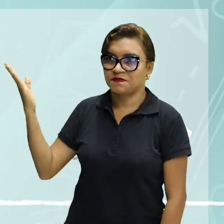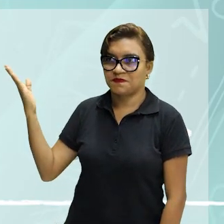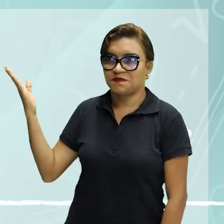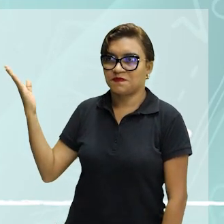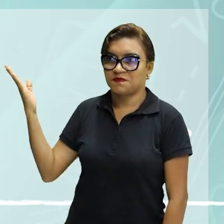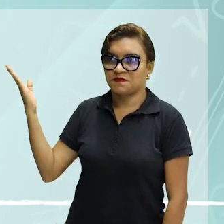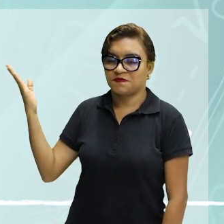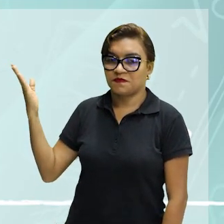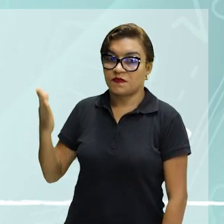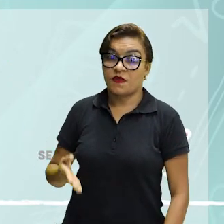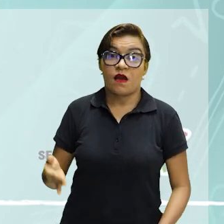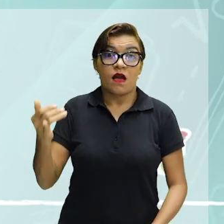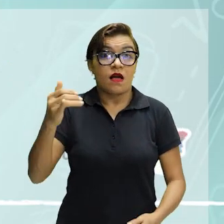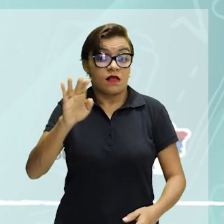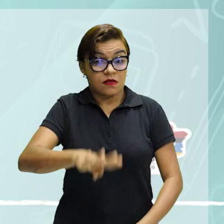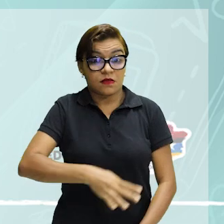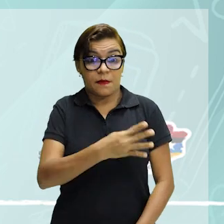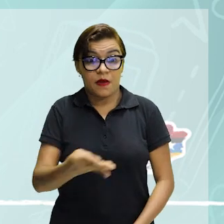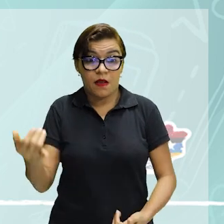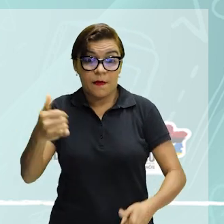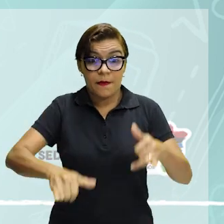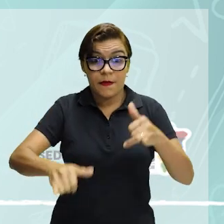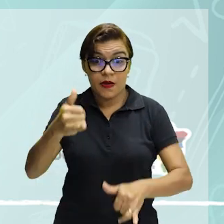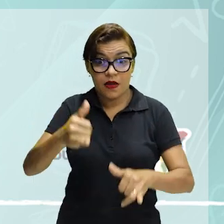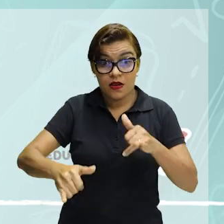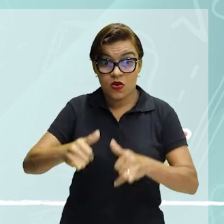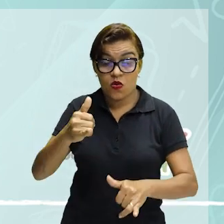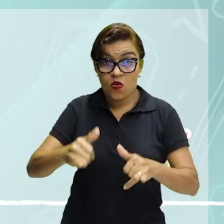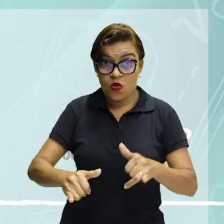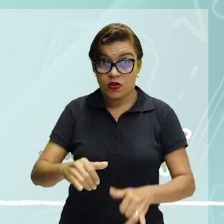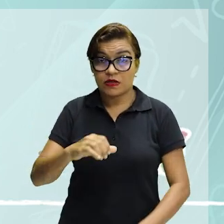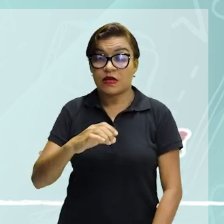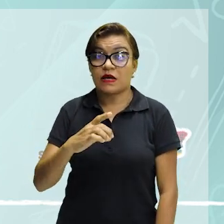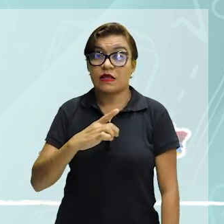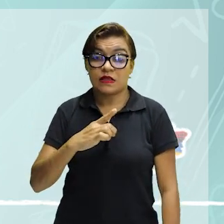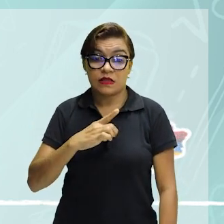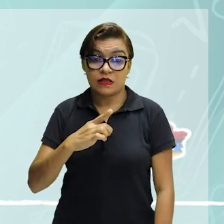estão ordenados em ordem crescente de.